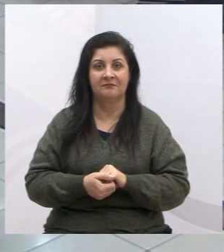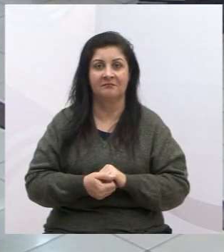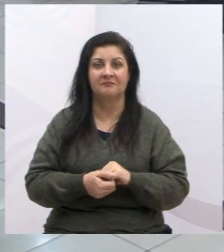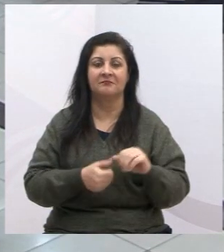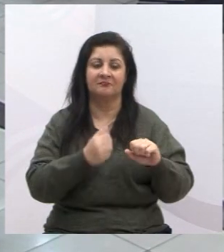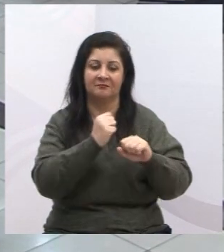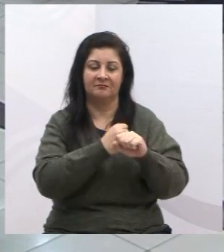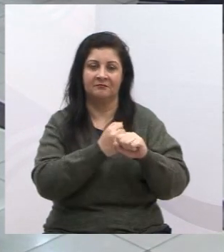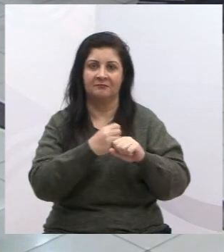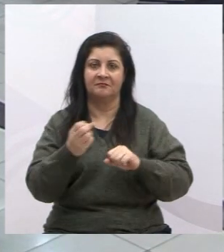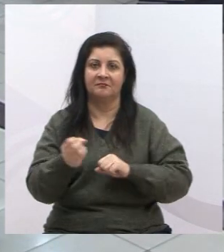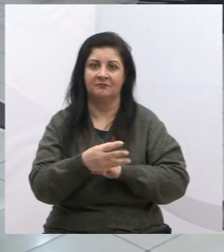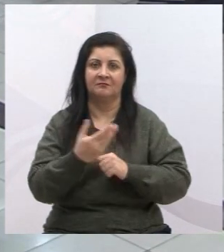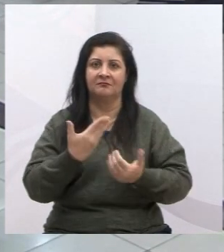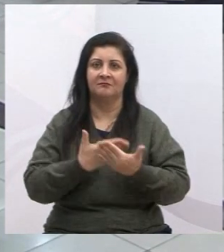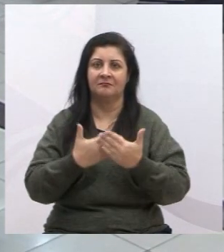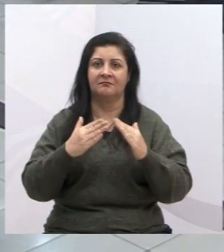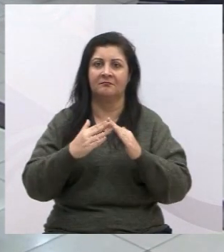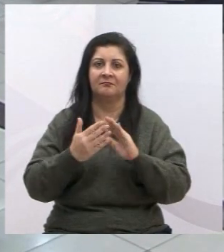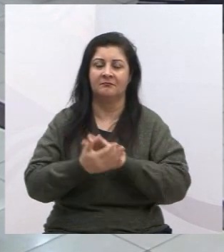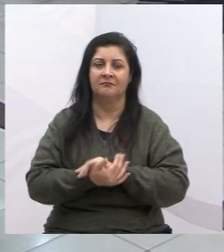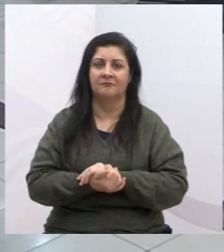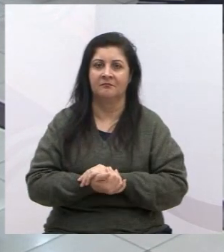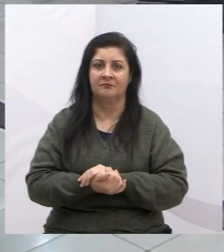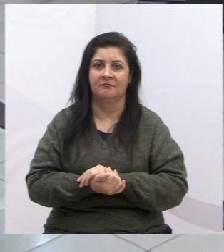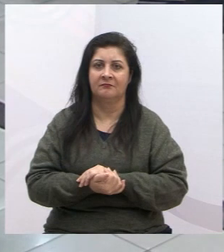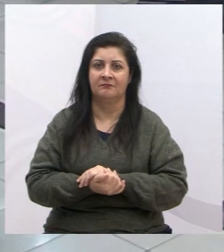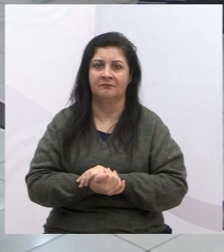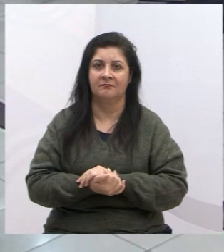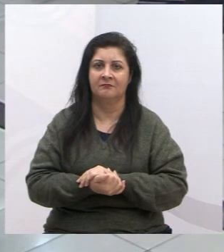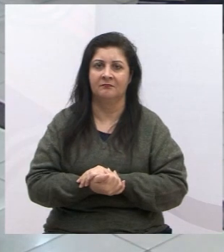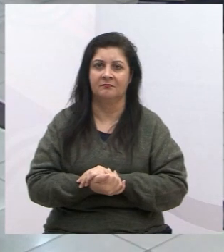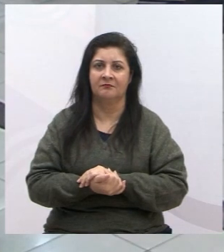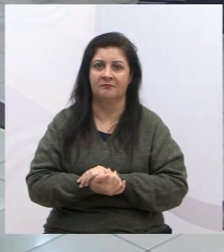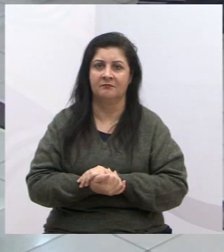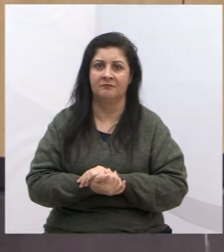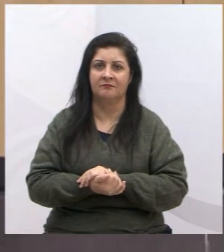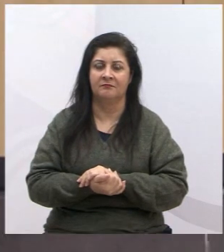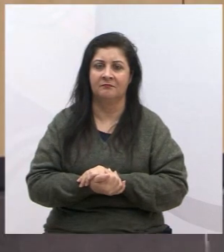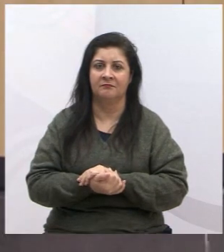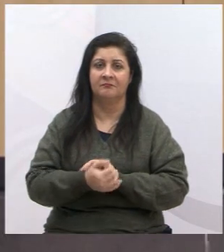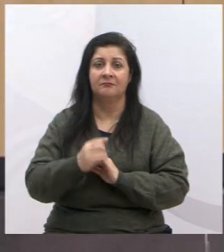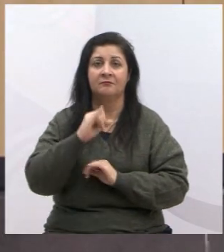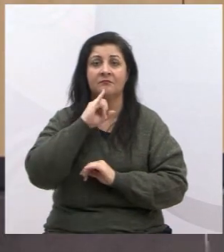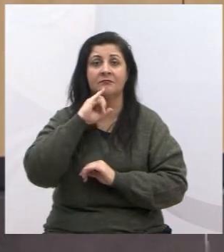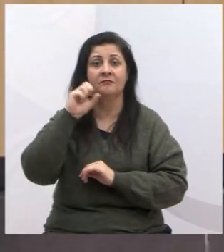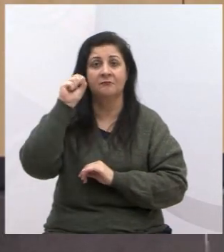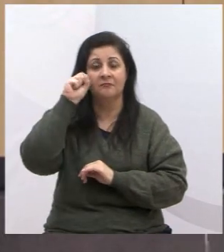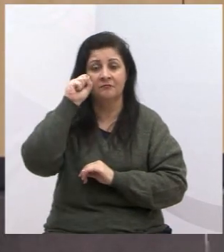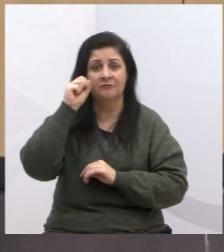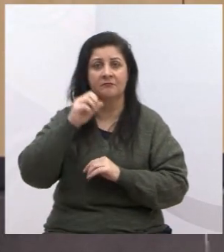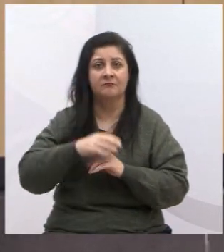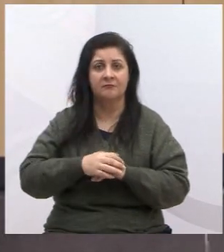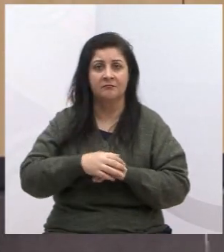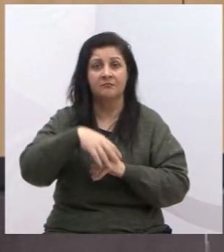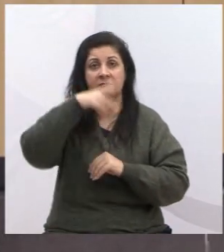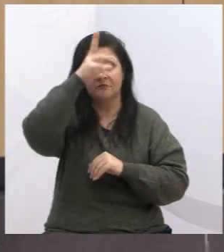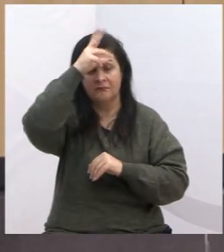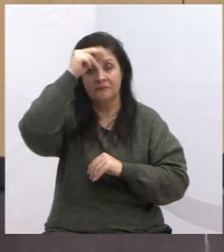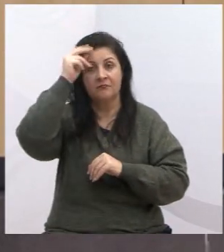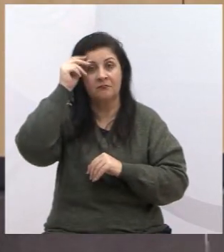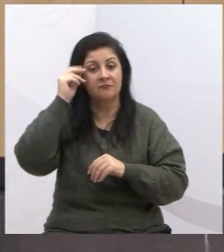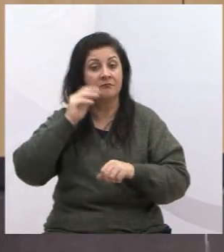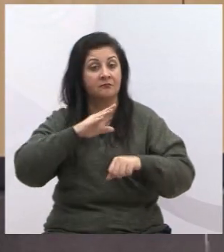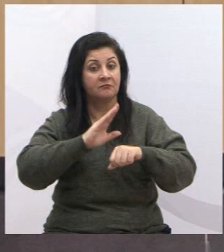de uma nova creche. E digo o seguinte, que o Isaías hoje é o prefeito que mais creche fez